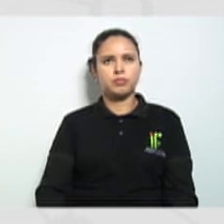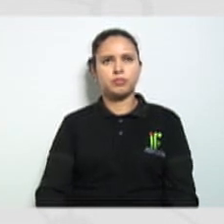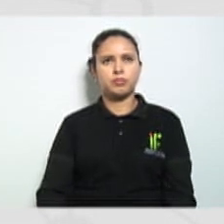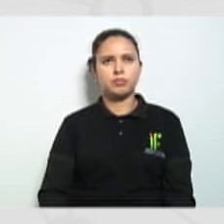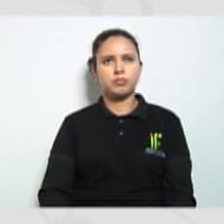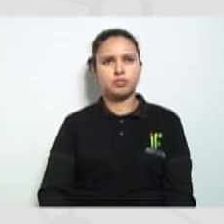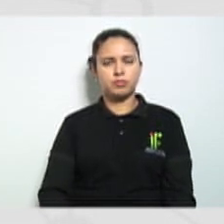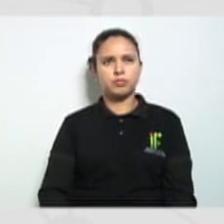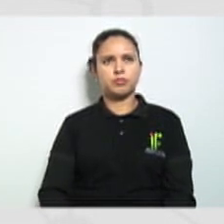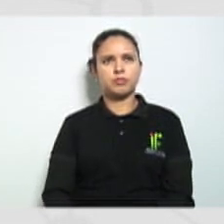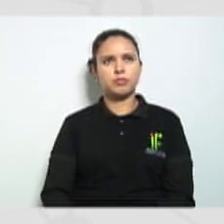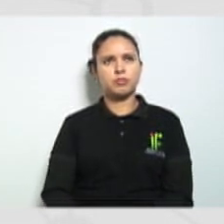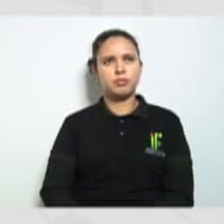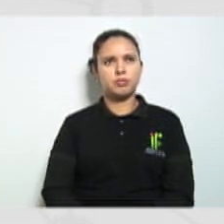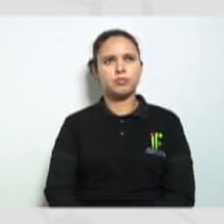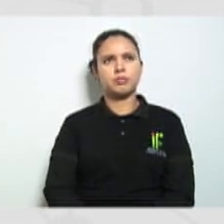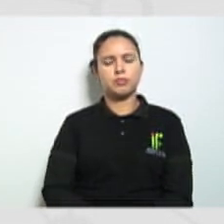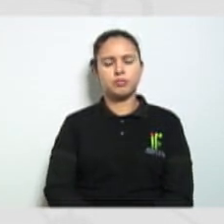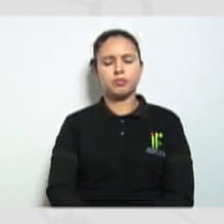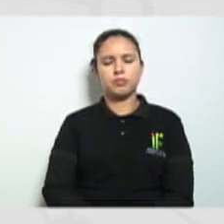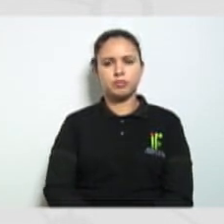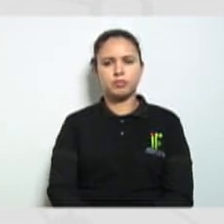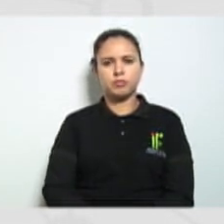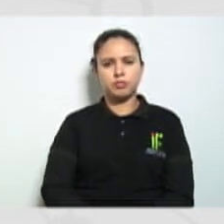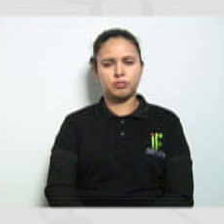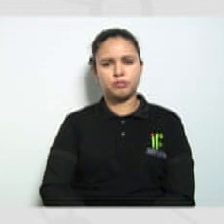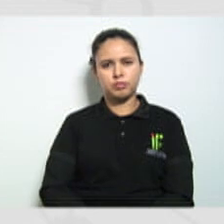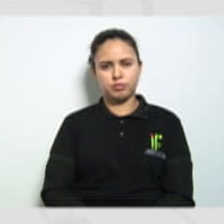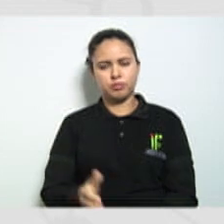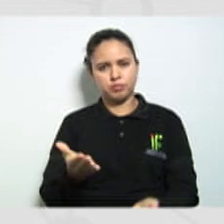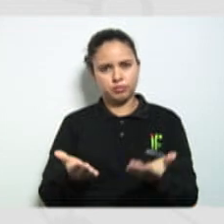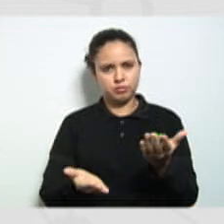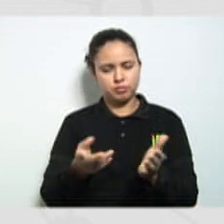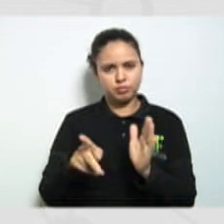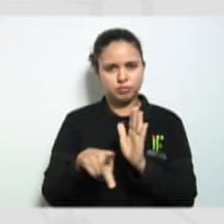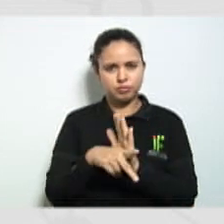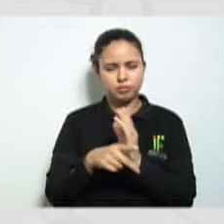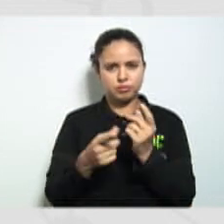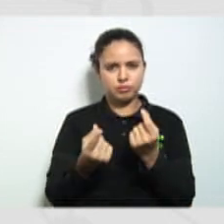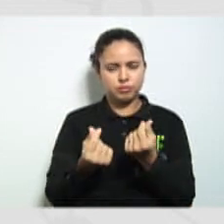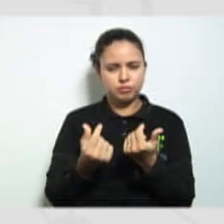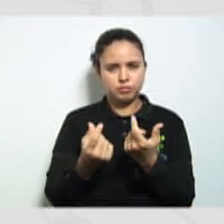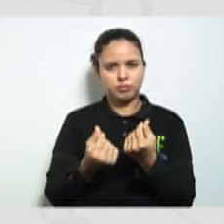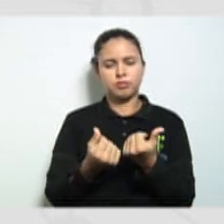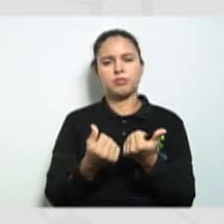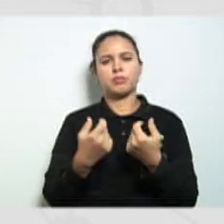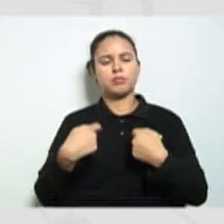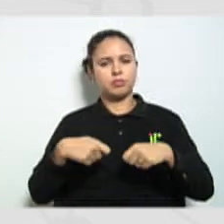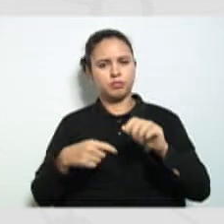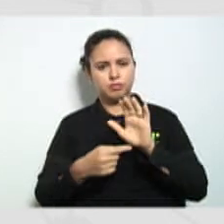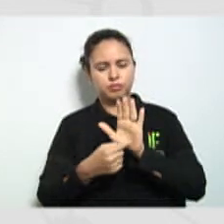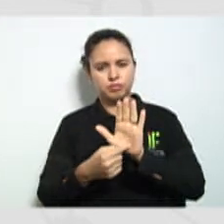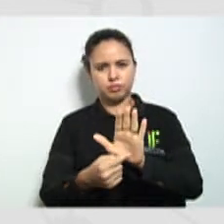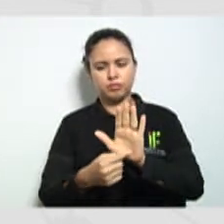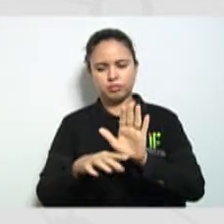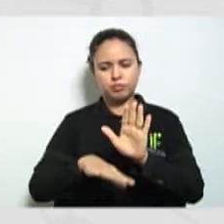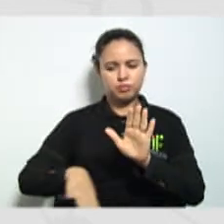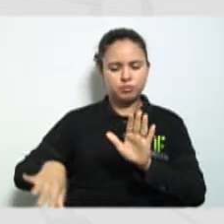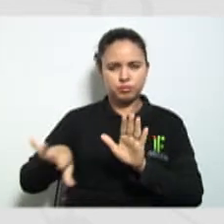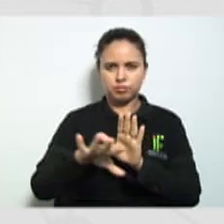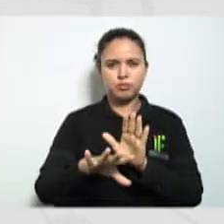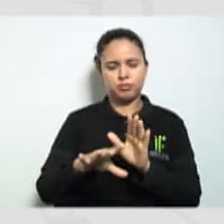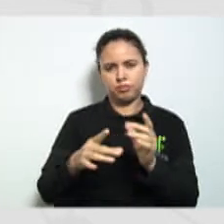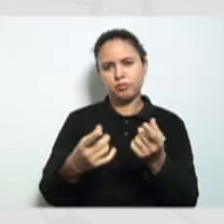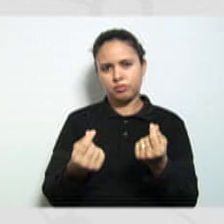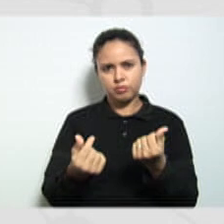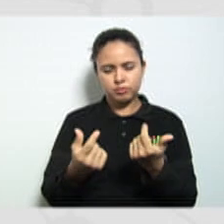O balanço patrimonial das entidades cooperativas deve evidenciar os componentes patrimoniais. Aí nós temos aqui,